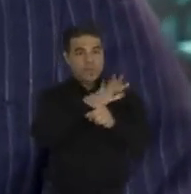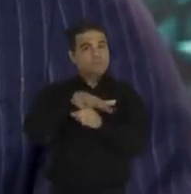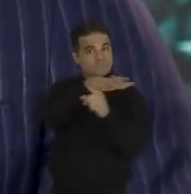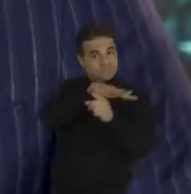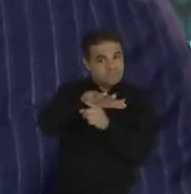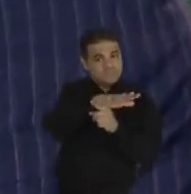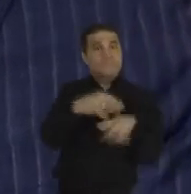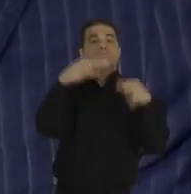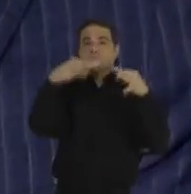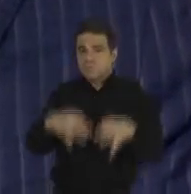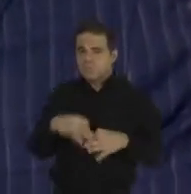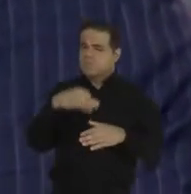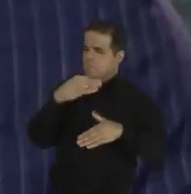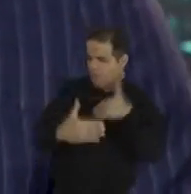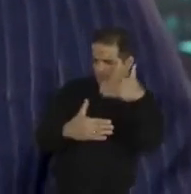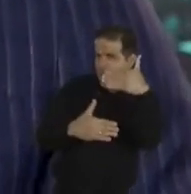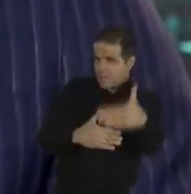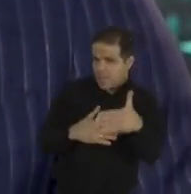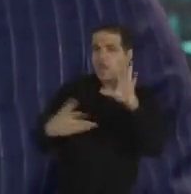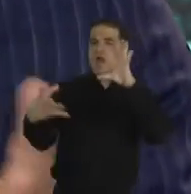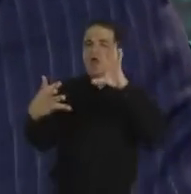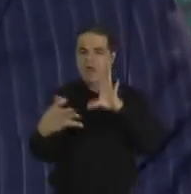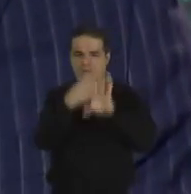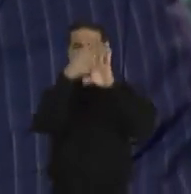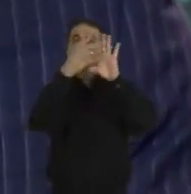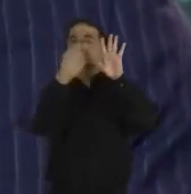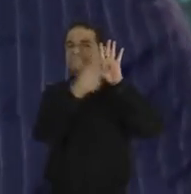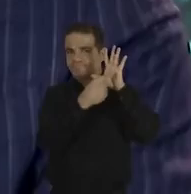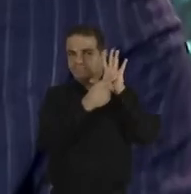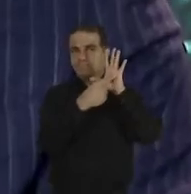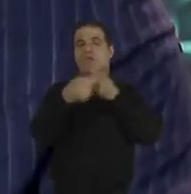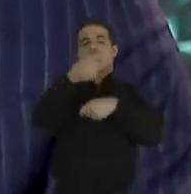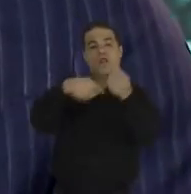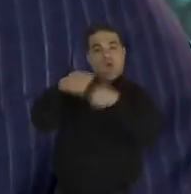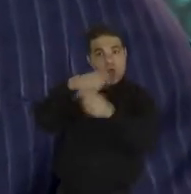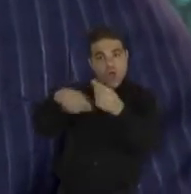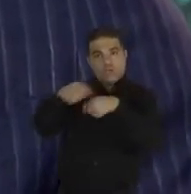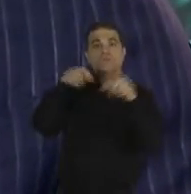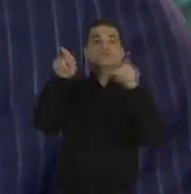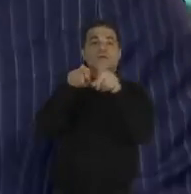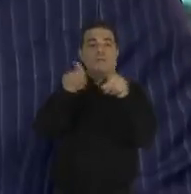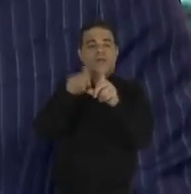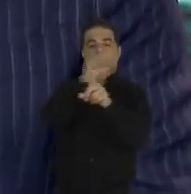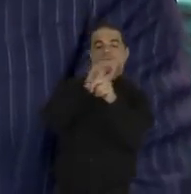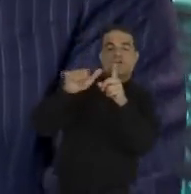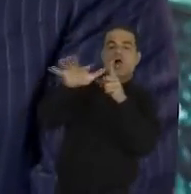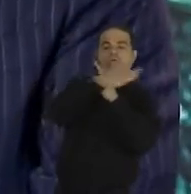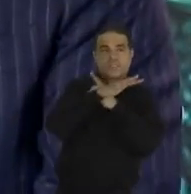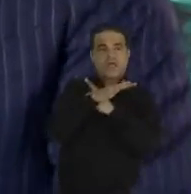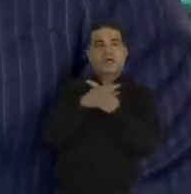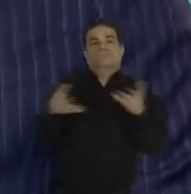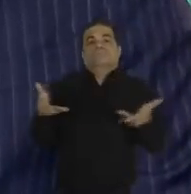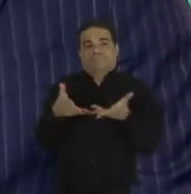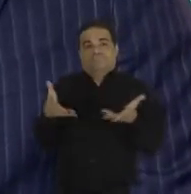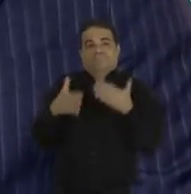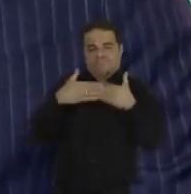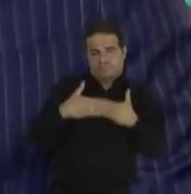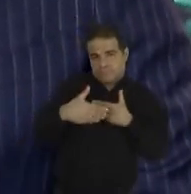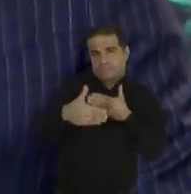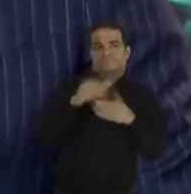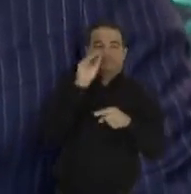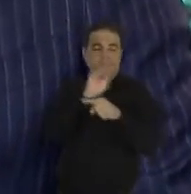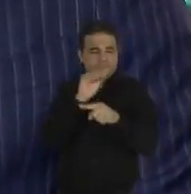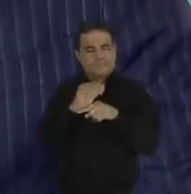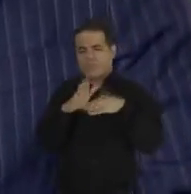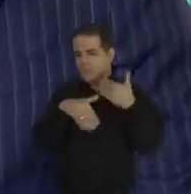e corretamente e cada vez mais e falta de negócios que pauta social eu e ampliou espero que